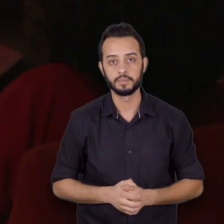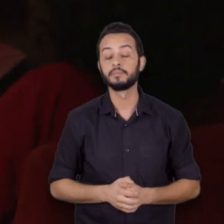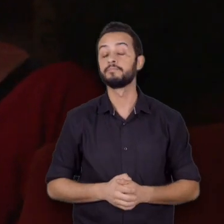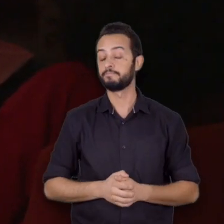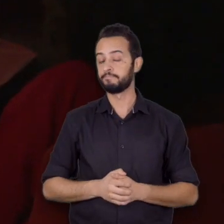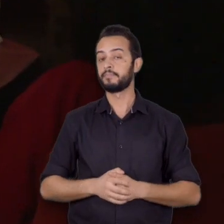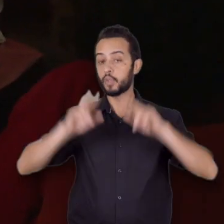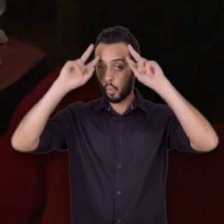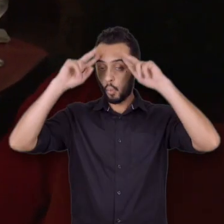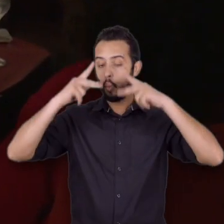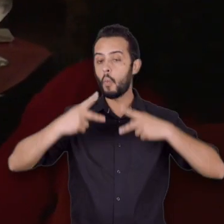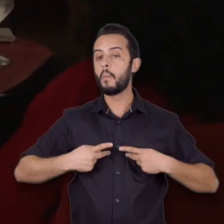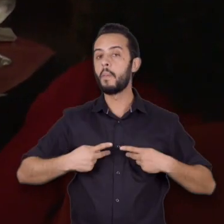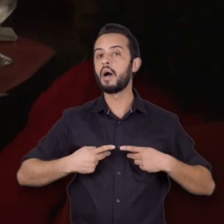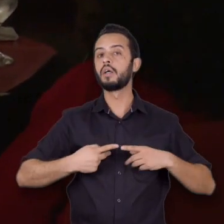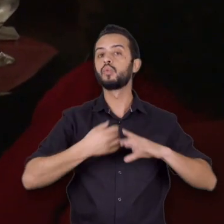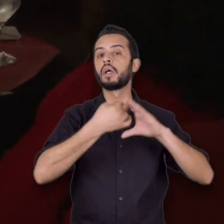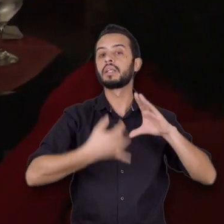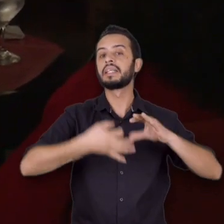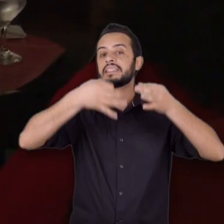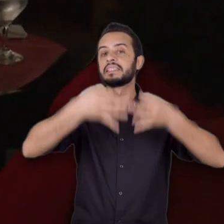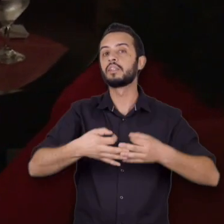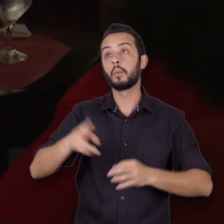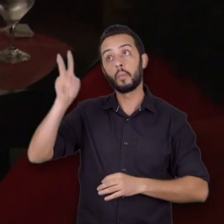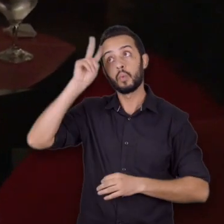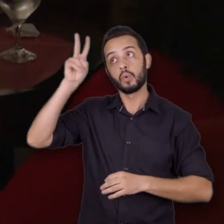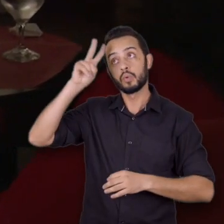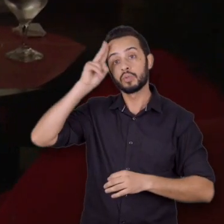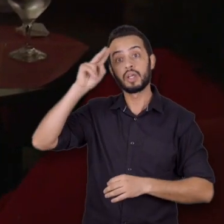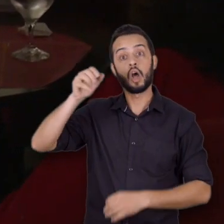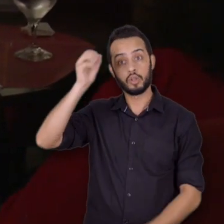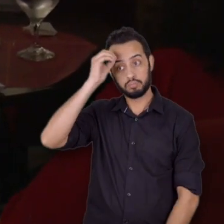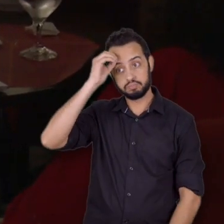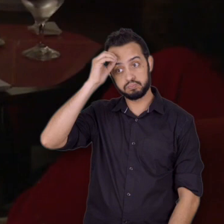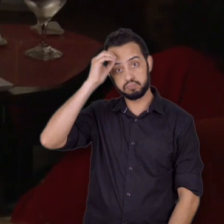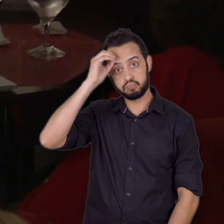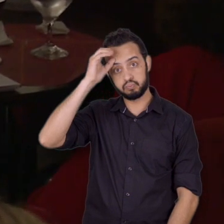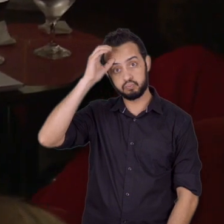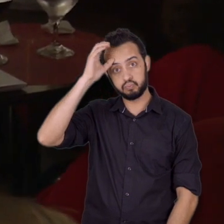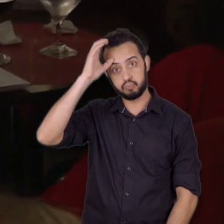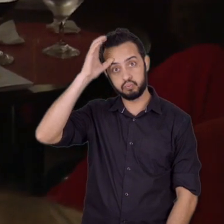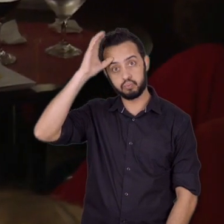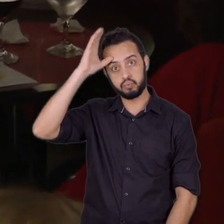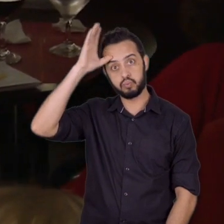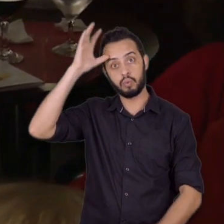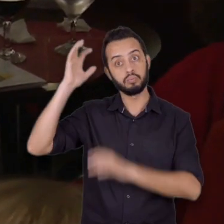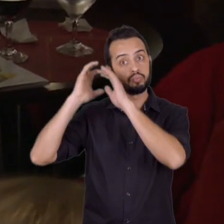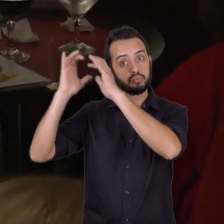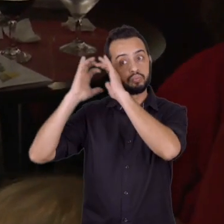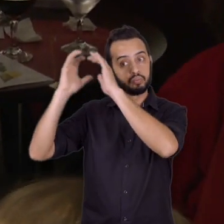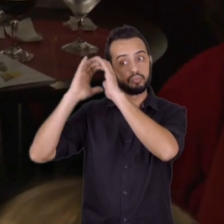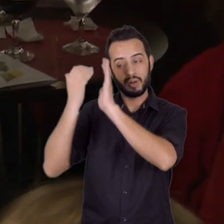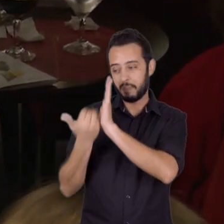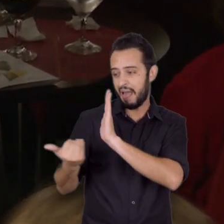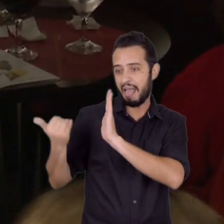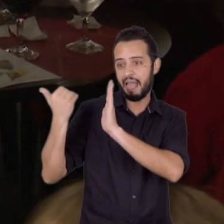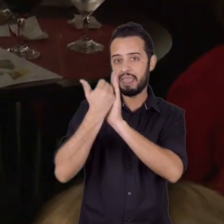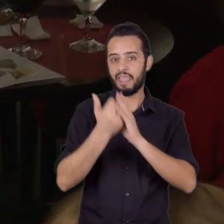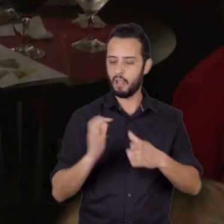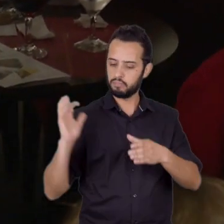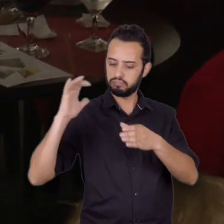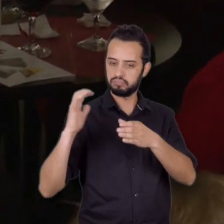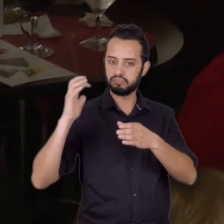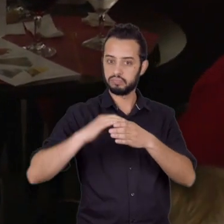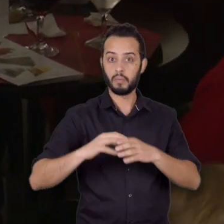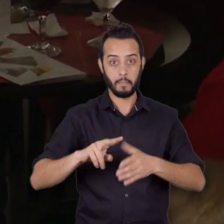revolução da memória. Ele é sapiens porque o volume cerebral aumentou muito e a potência de armazenamento aumentou muito. Por isso